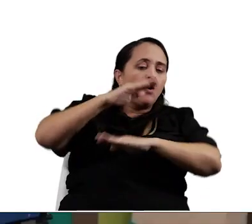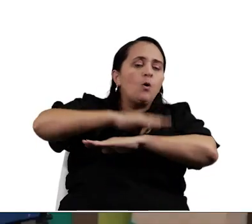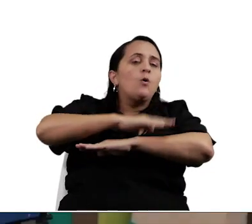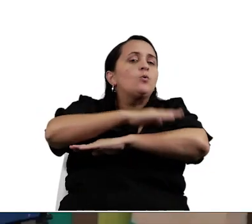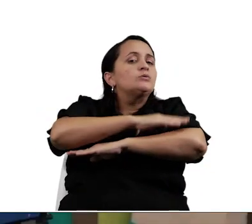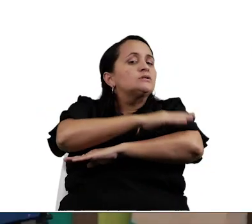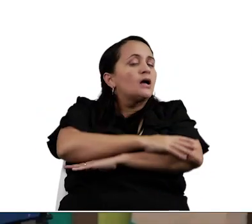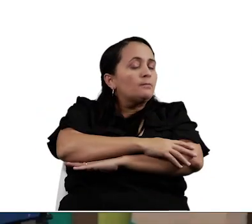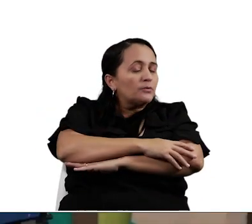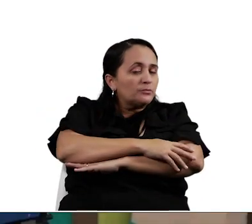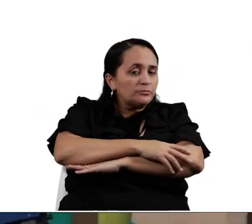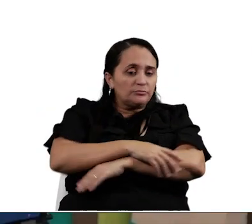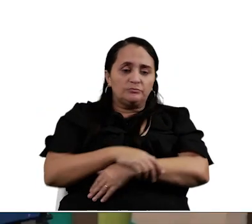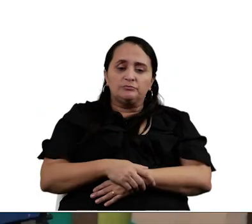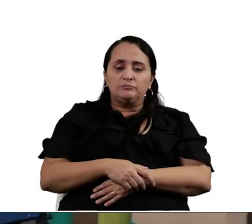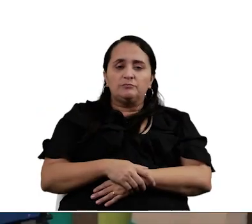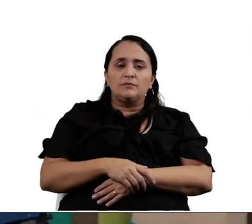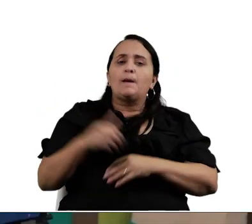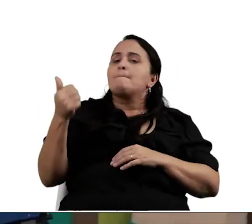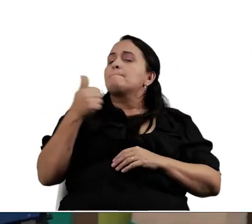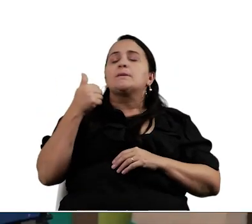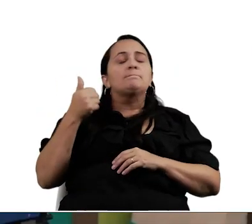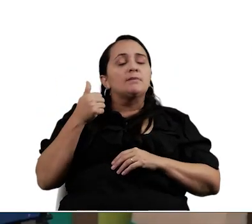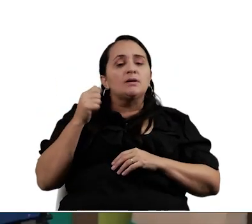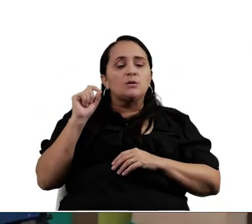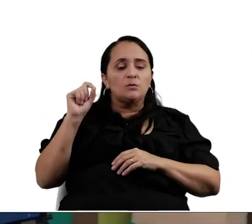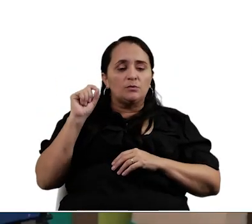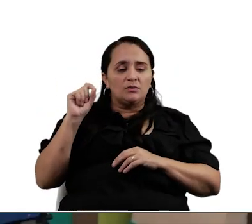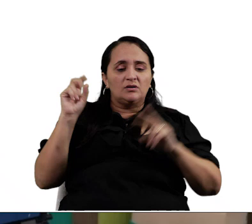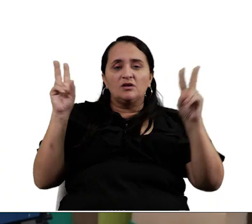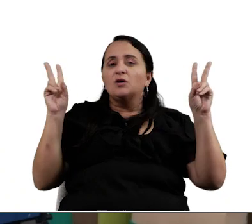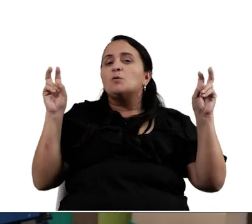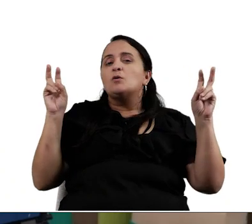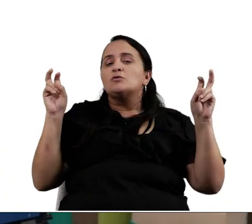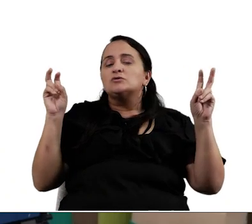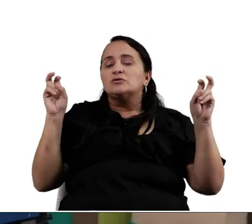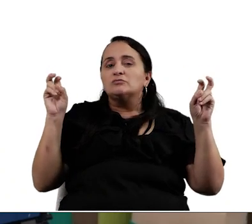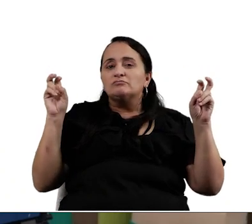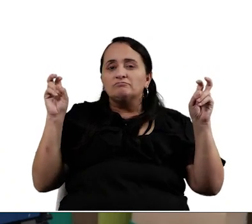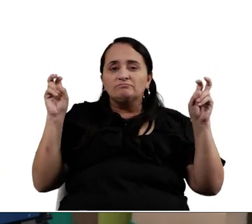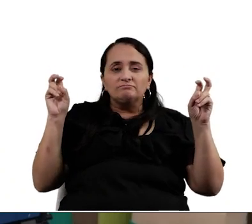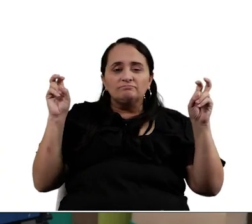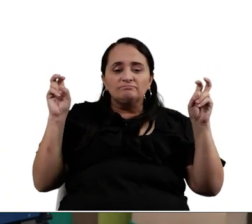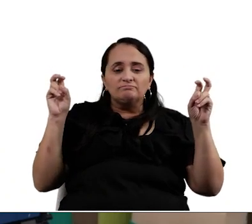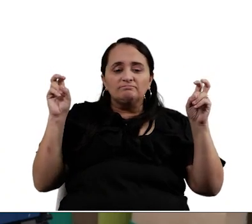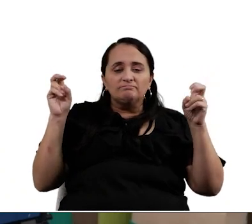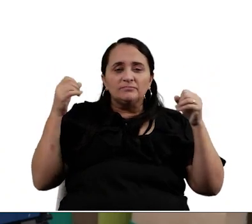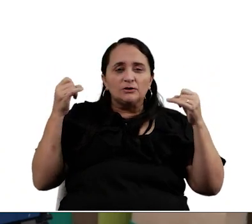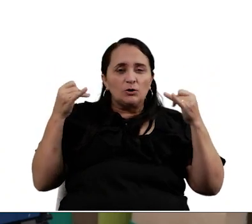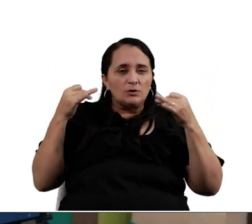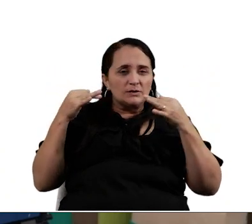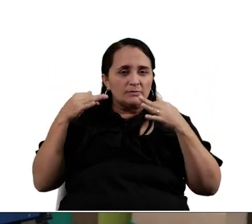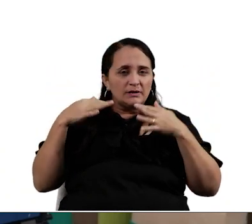ver? Primeiro, vocês me respondam. Qual o título da história mesmo que a Pro acabou de falar,